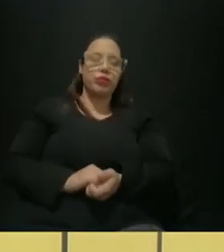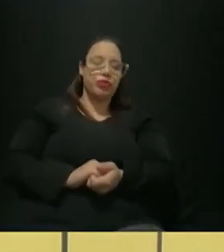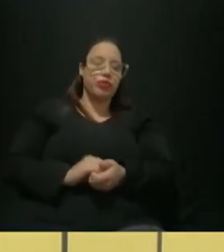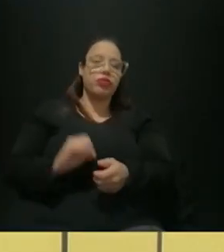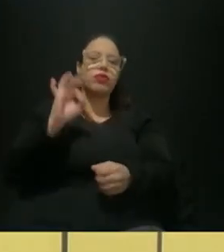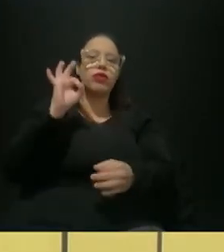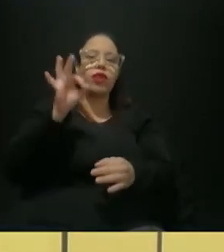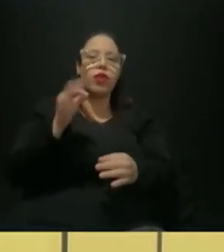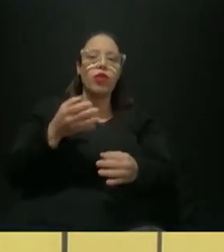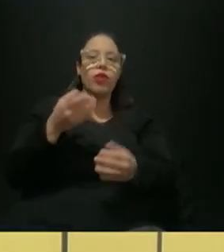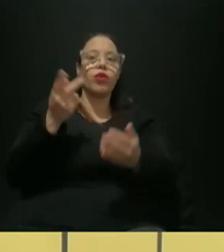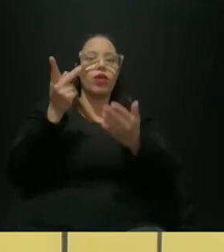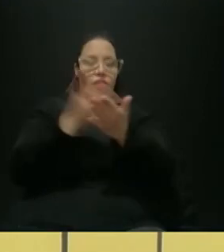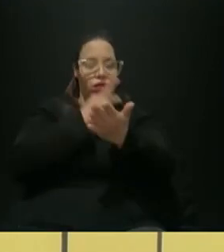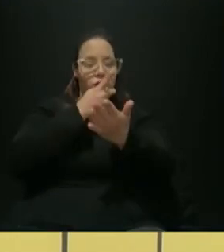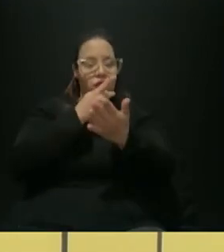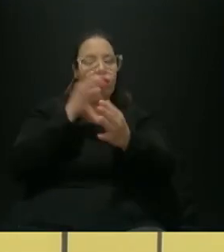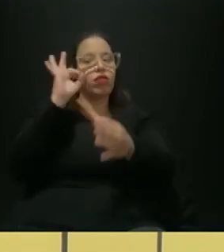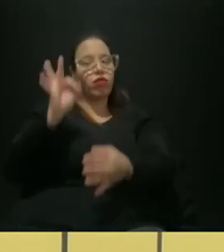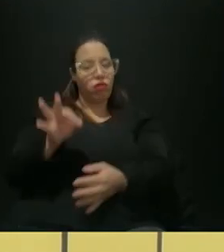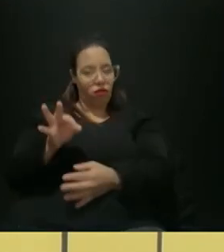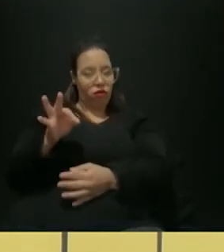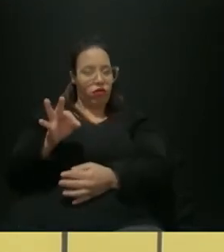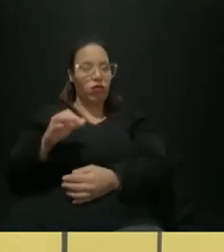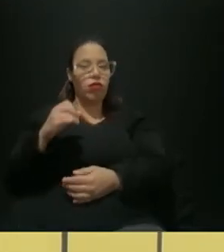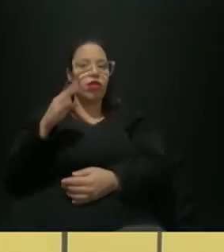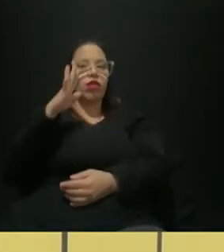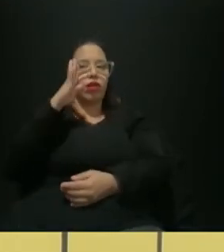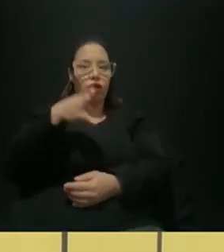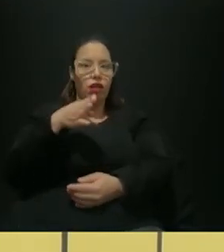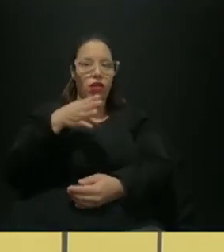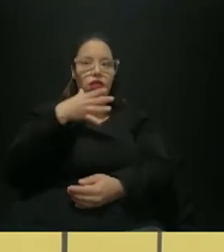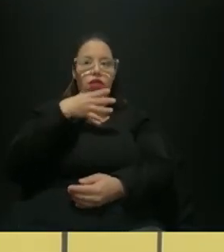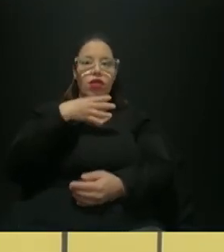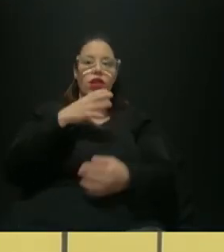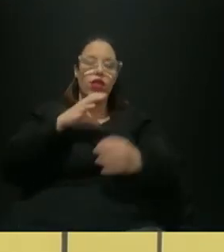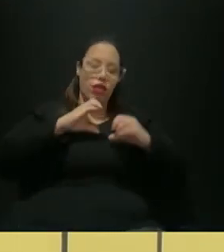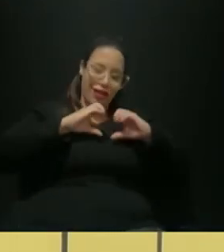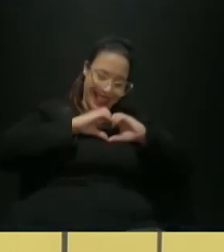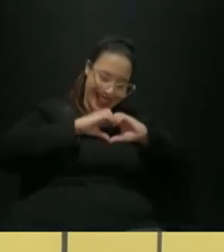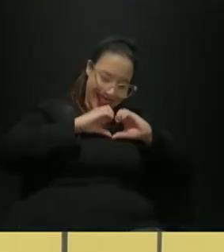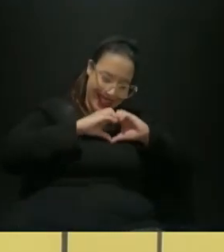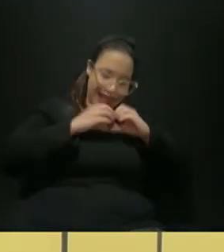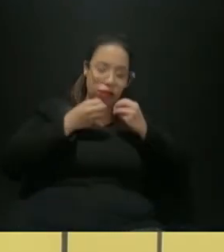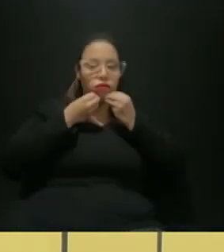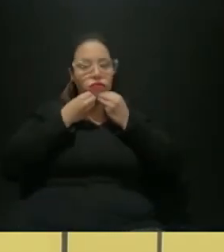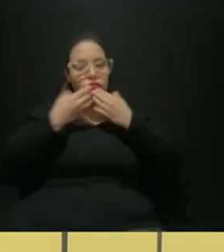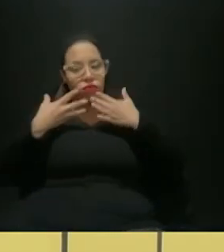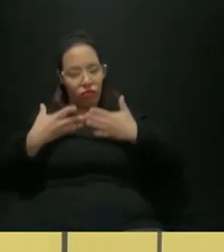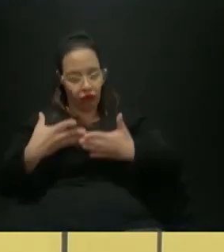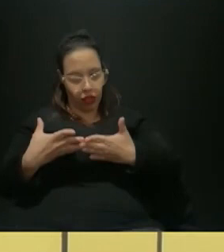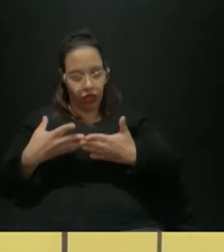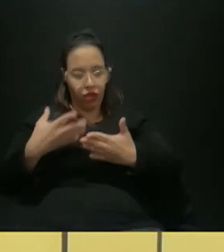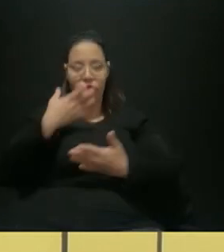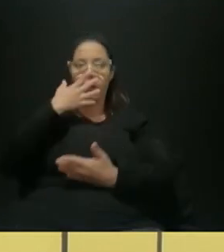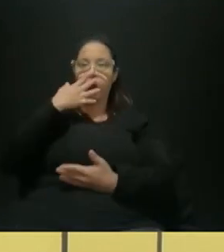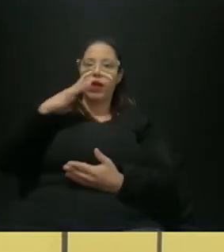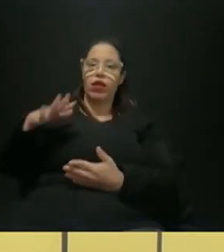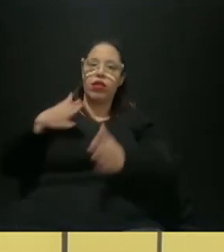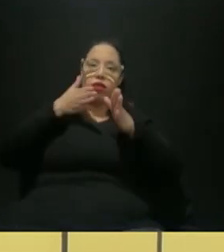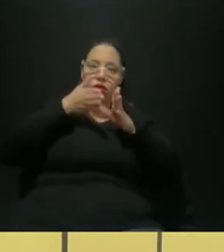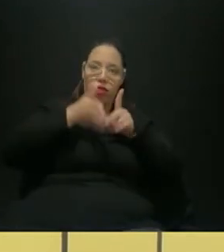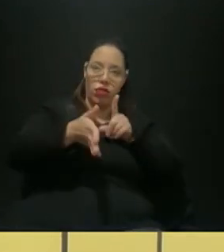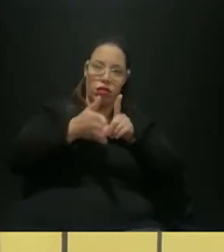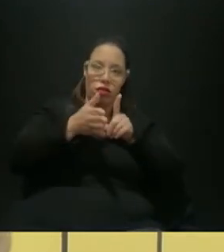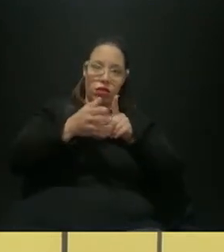errado. Uma coisa que é fundamental é a presença do amor. É o bem-querer da criança. É saber que você pôs no mundo uma pessoa que você estima, ama e que você